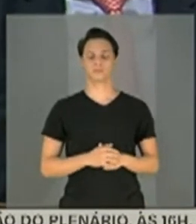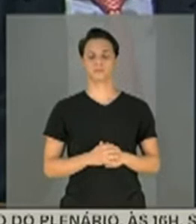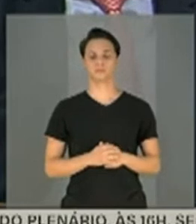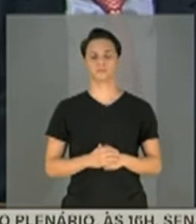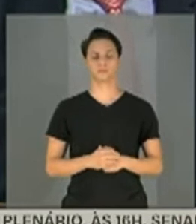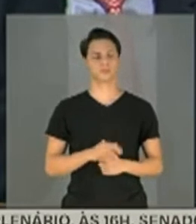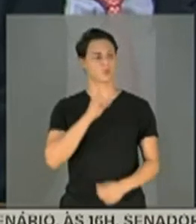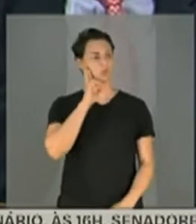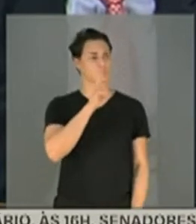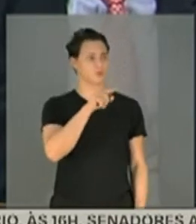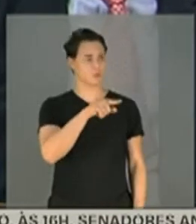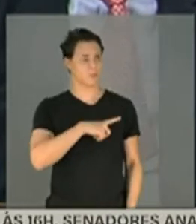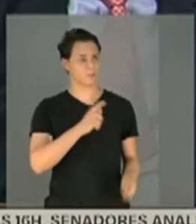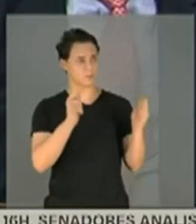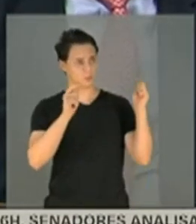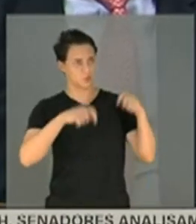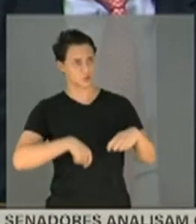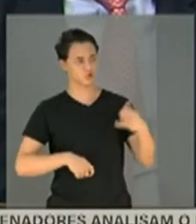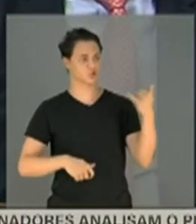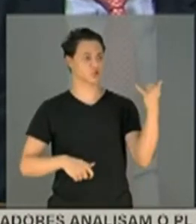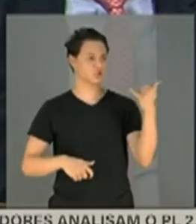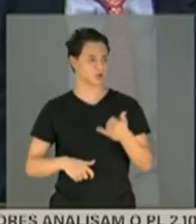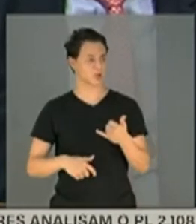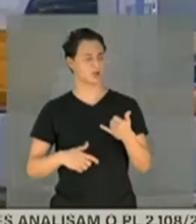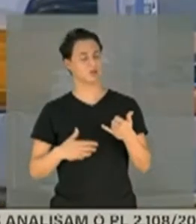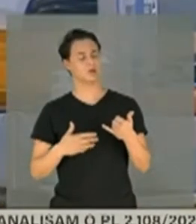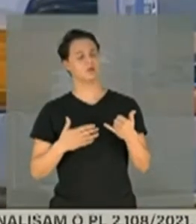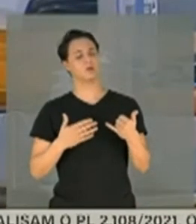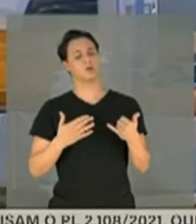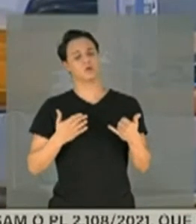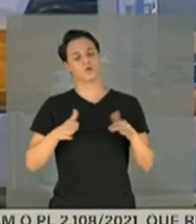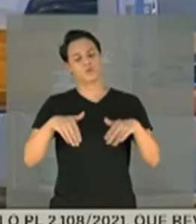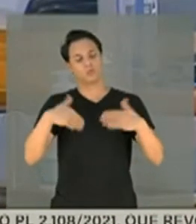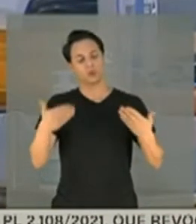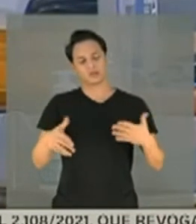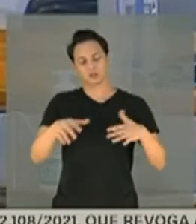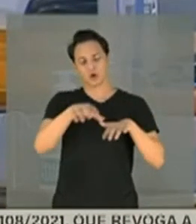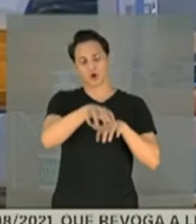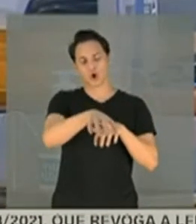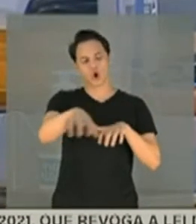O senhor pode nos dizer com quais órgãos do governo